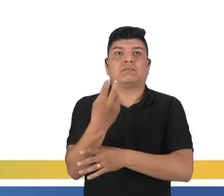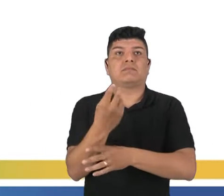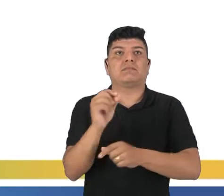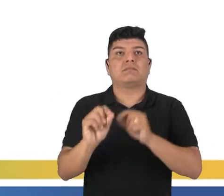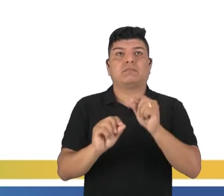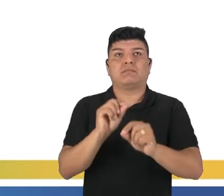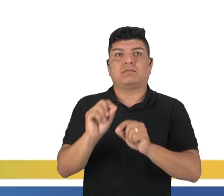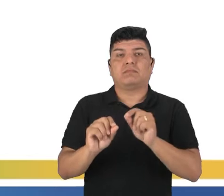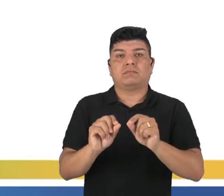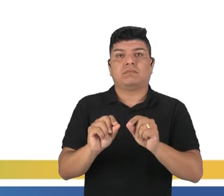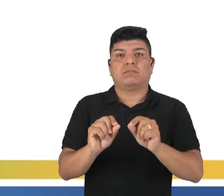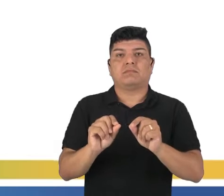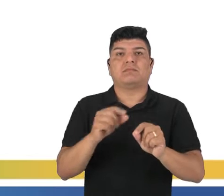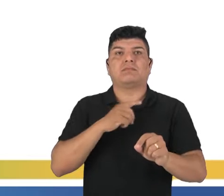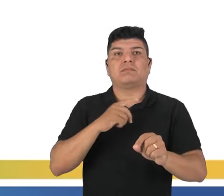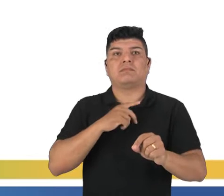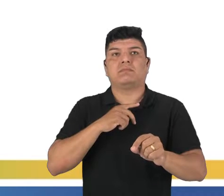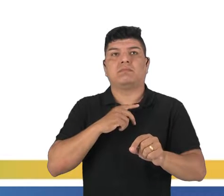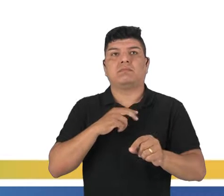hormônios.